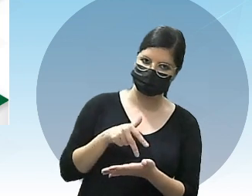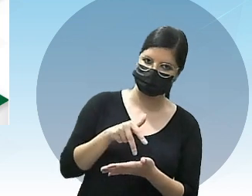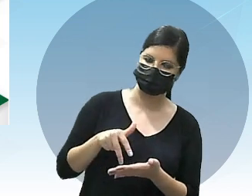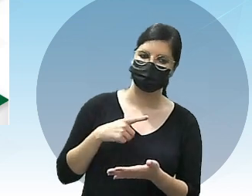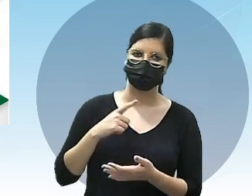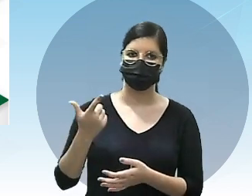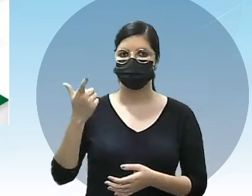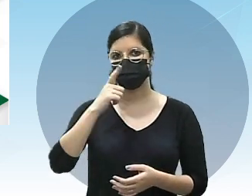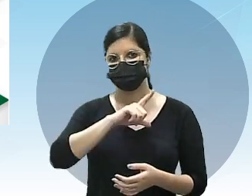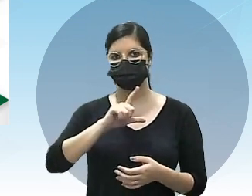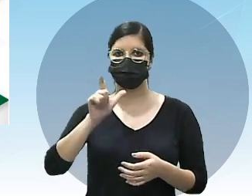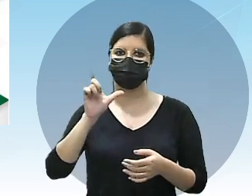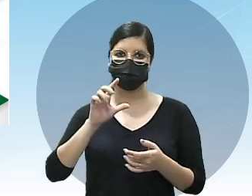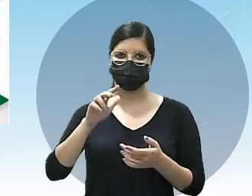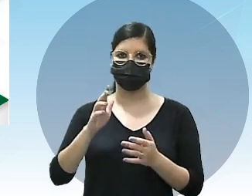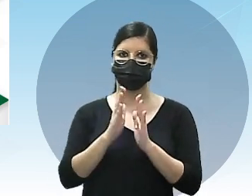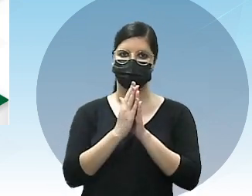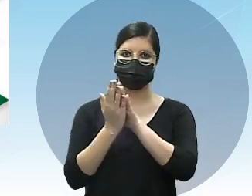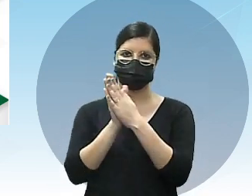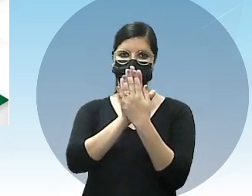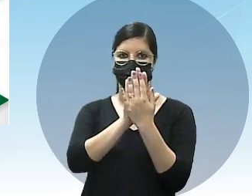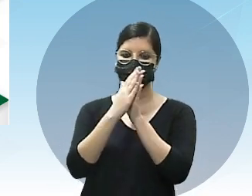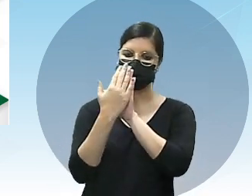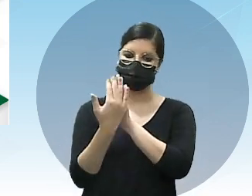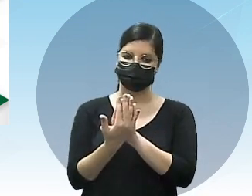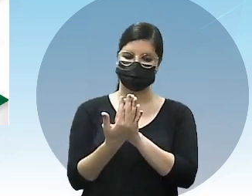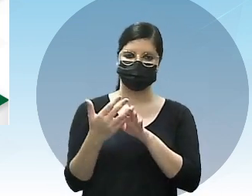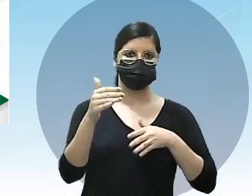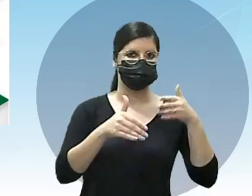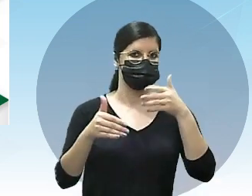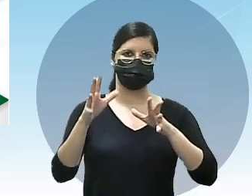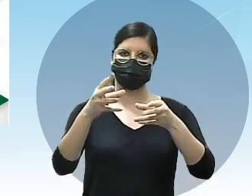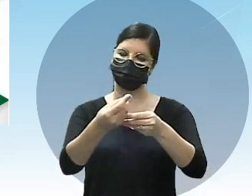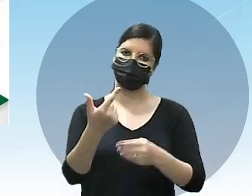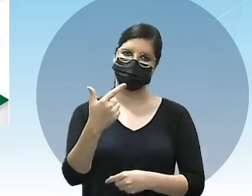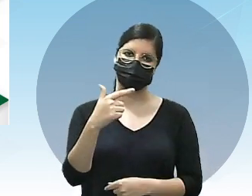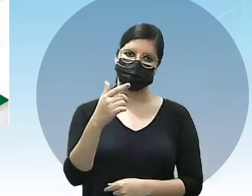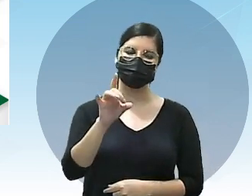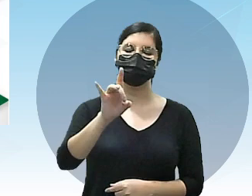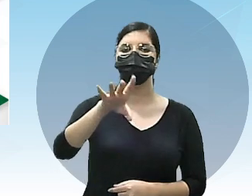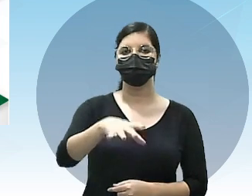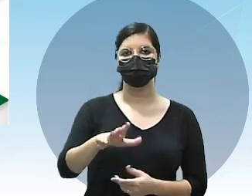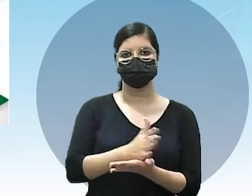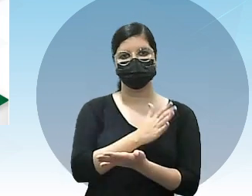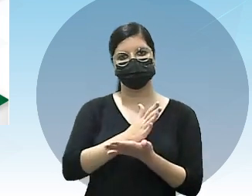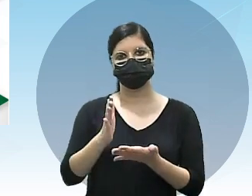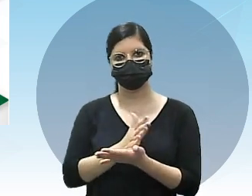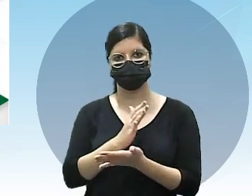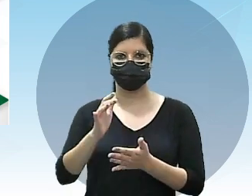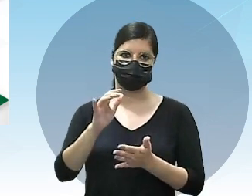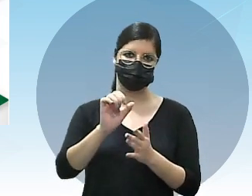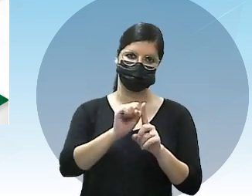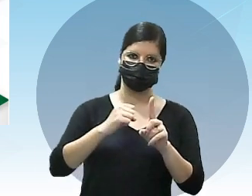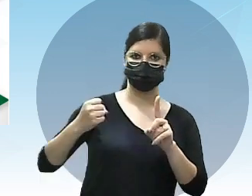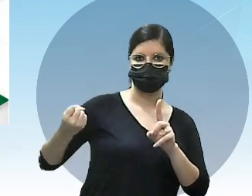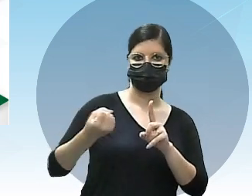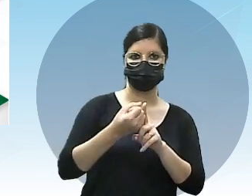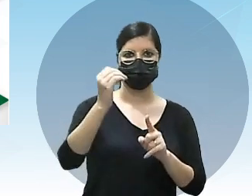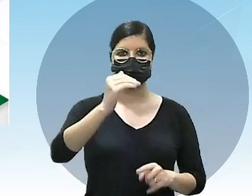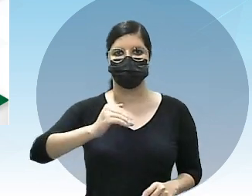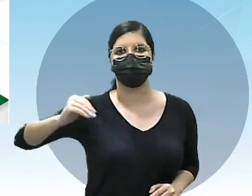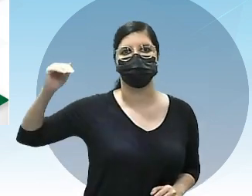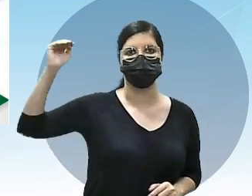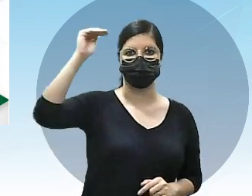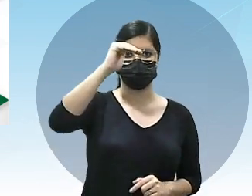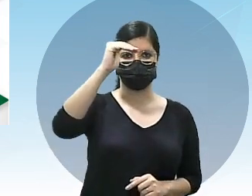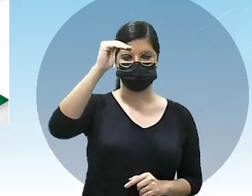o modelo que era estabelecido pelo balé inclusive que não era acessível a todos era acessível só a mais alta sociedade em sua